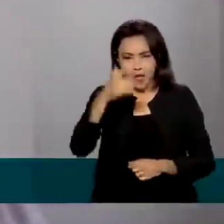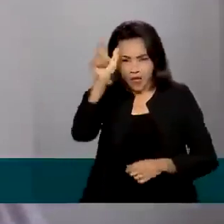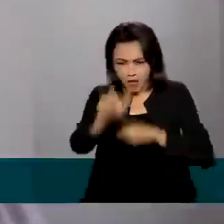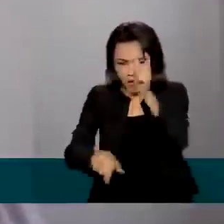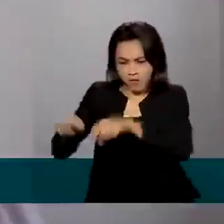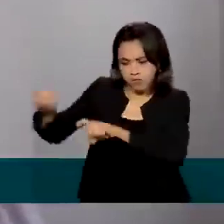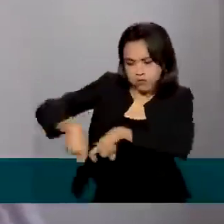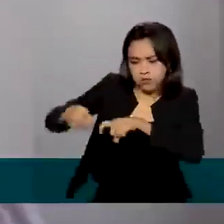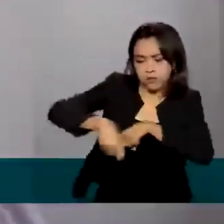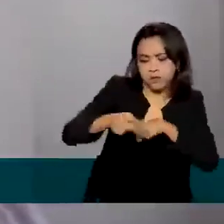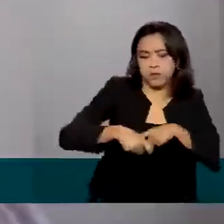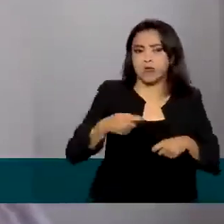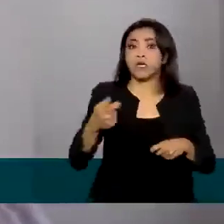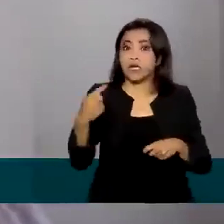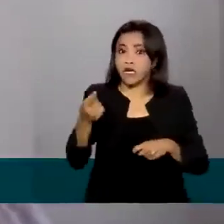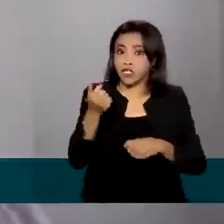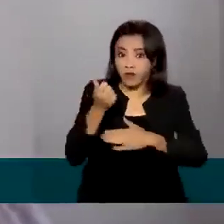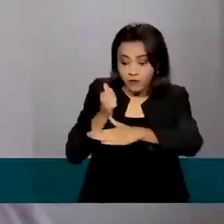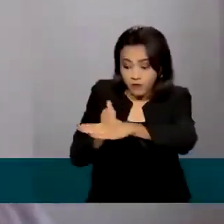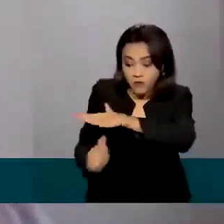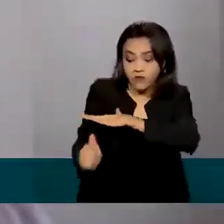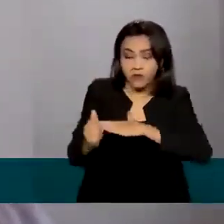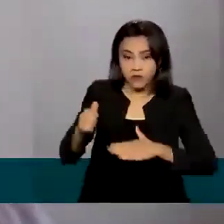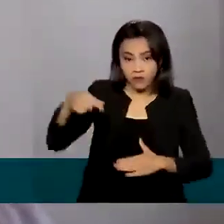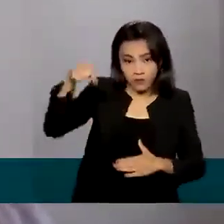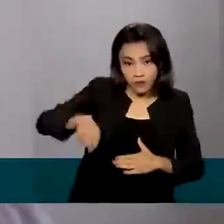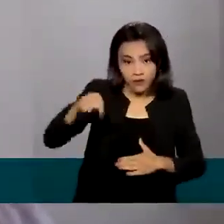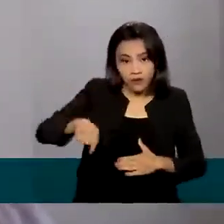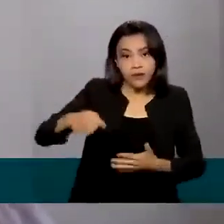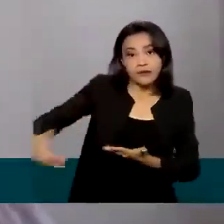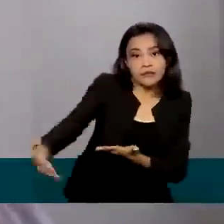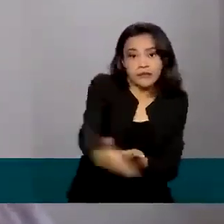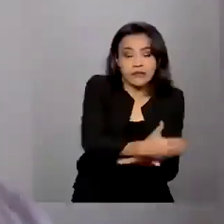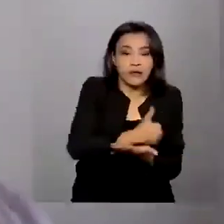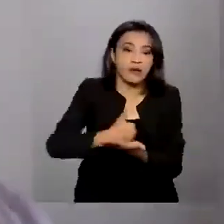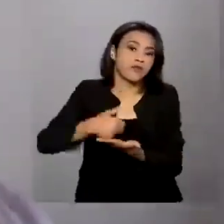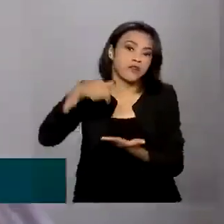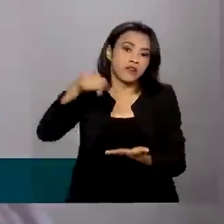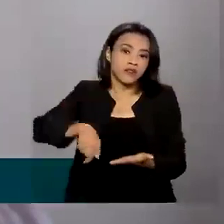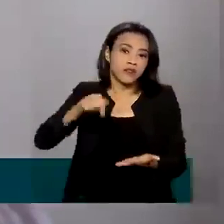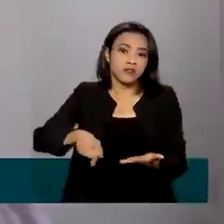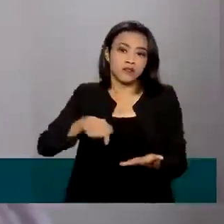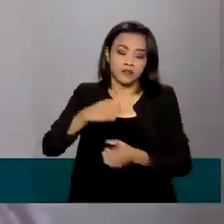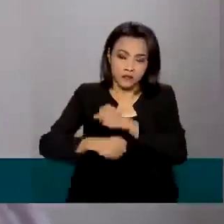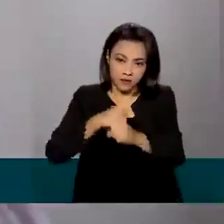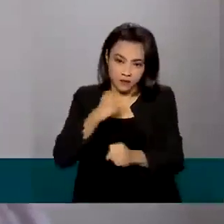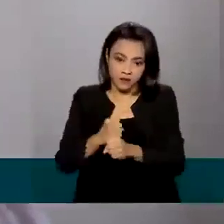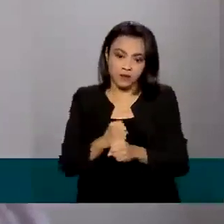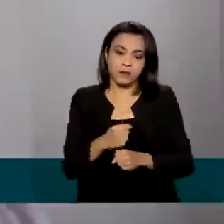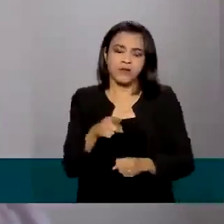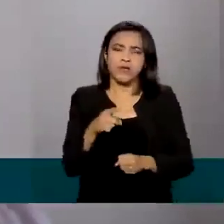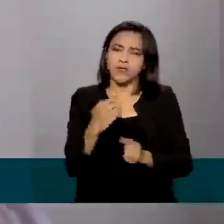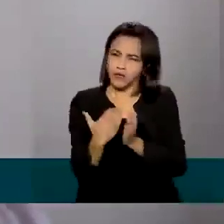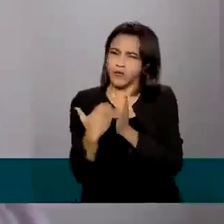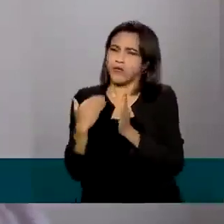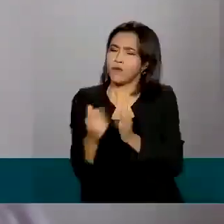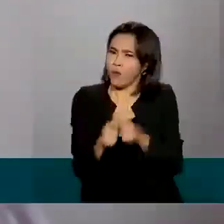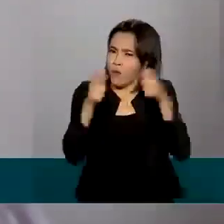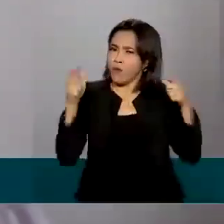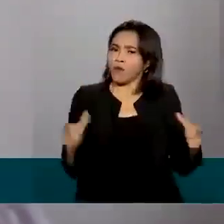nessas a2022 aumento na área plantada para 72,5 e